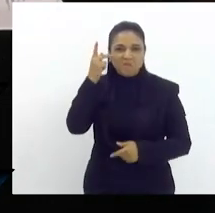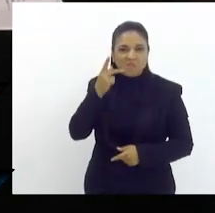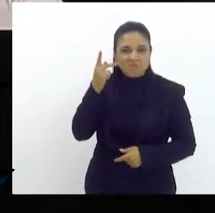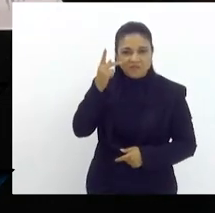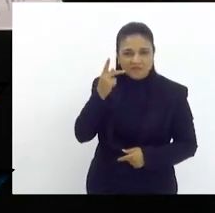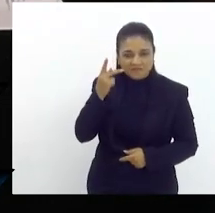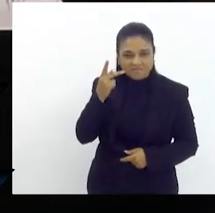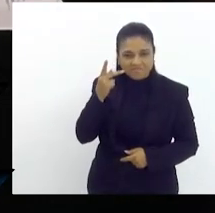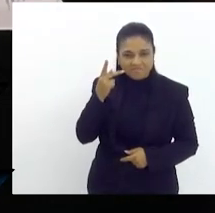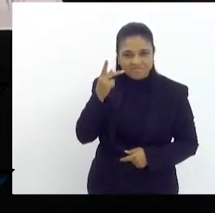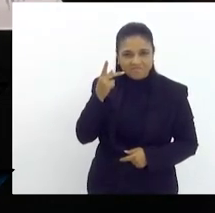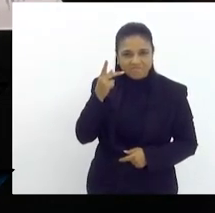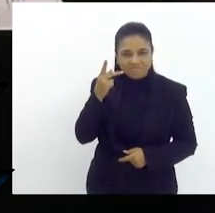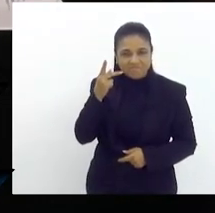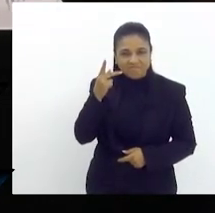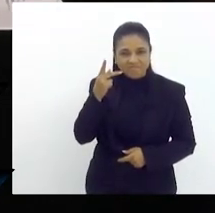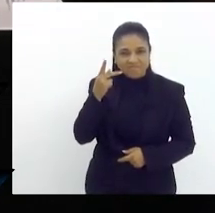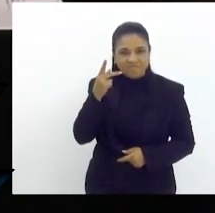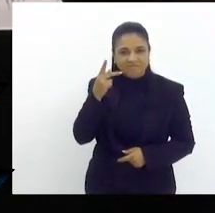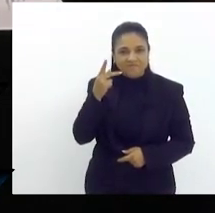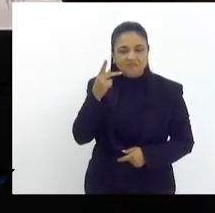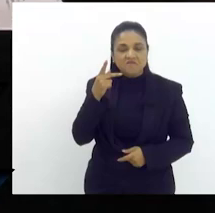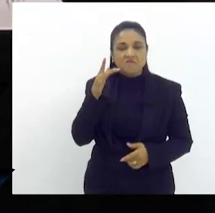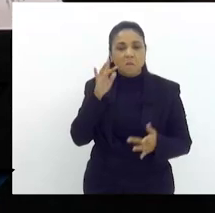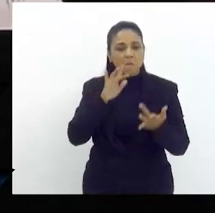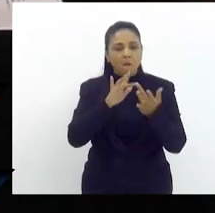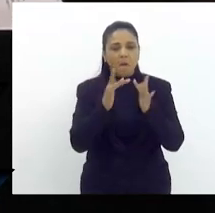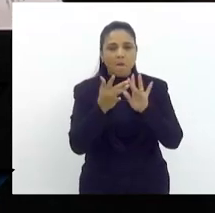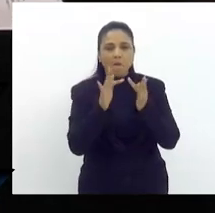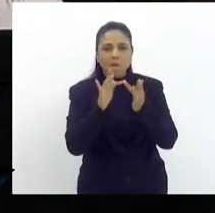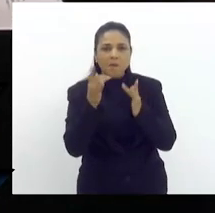e se aproxima de políticos